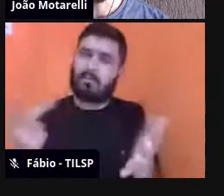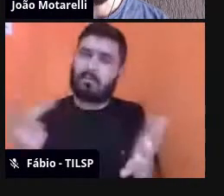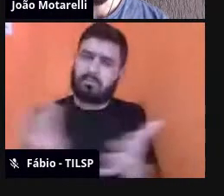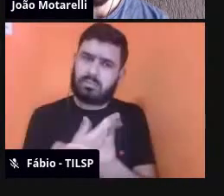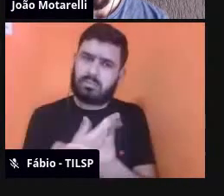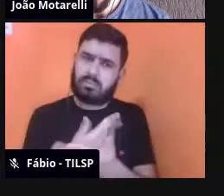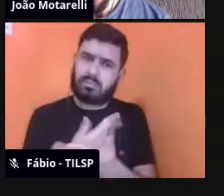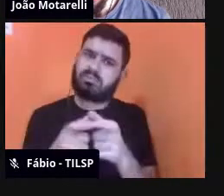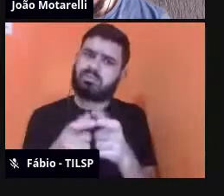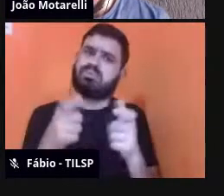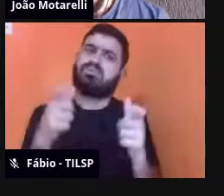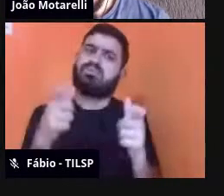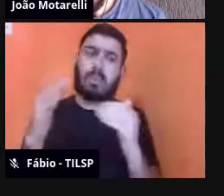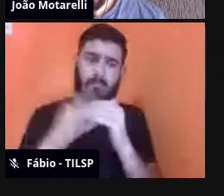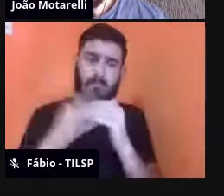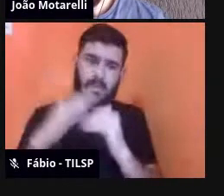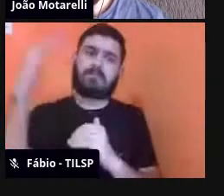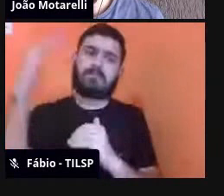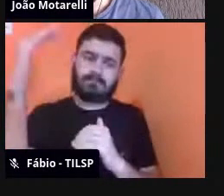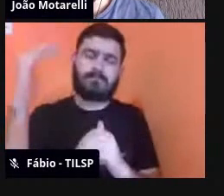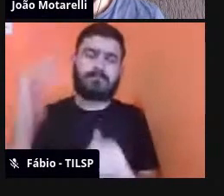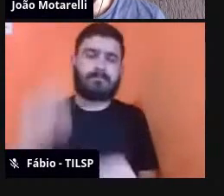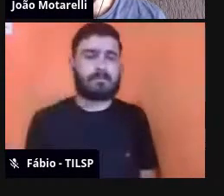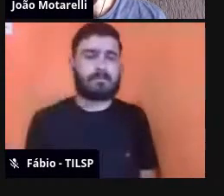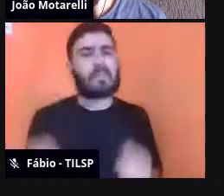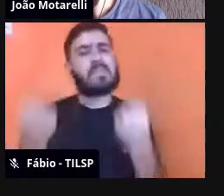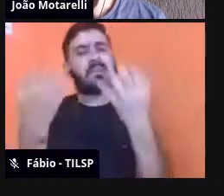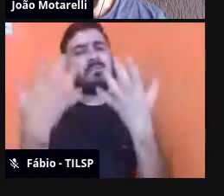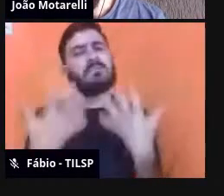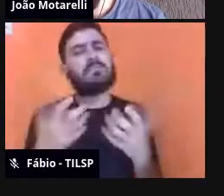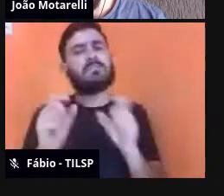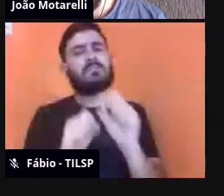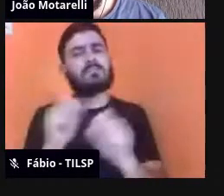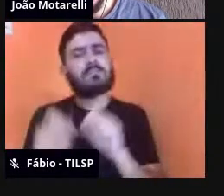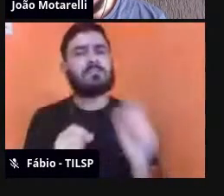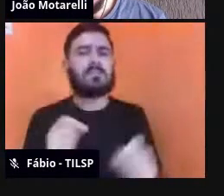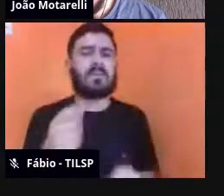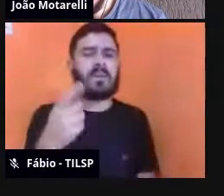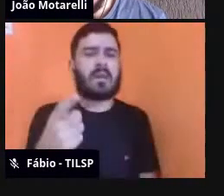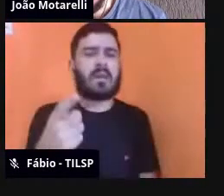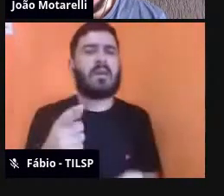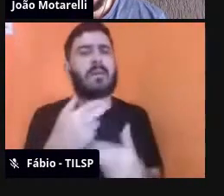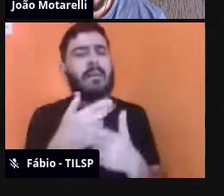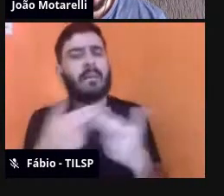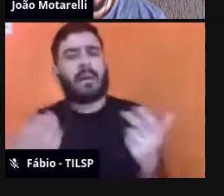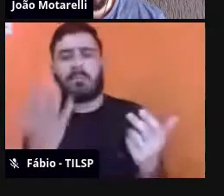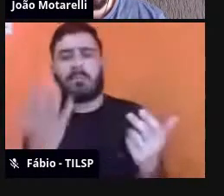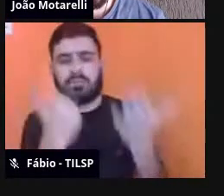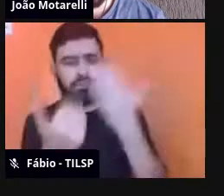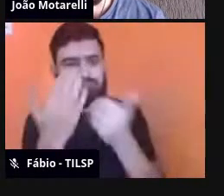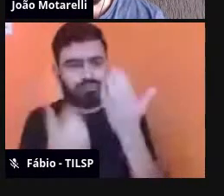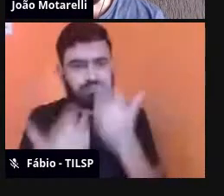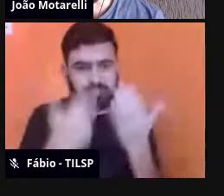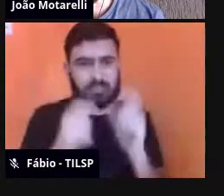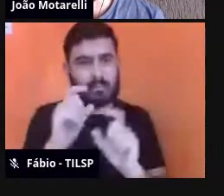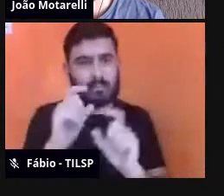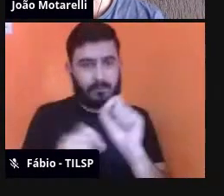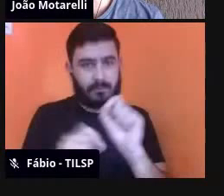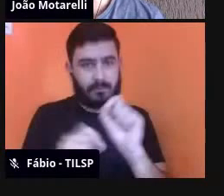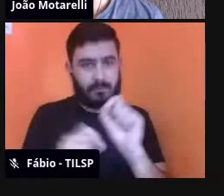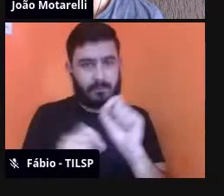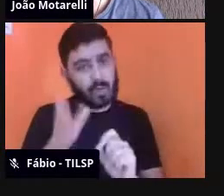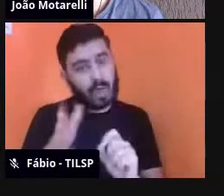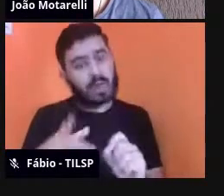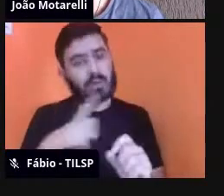tá? Quando a gente fala de transtorno alimentar, a gente sabe já é claro na literatura